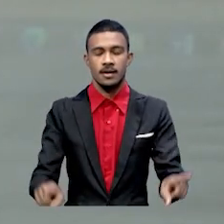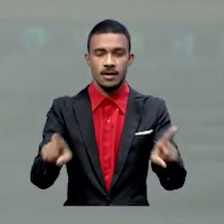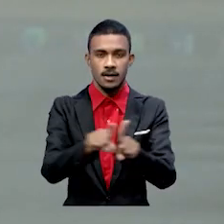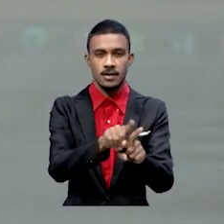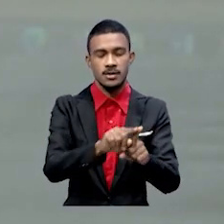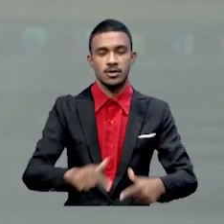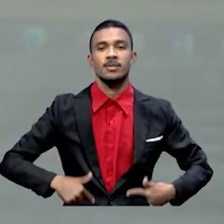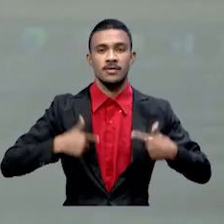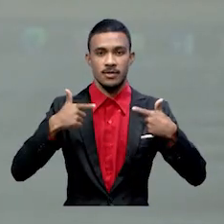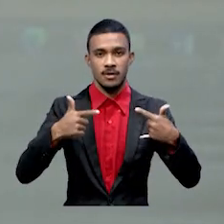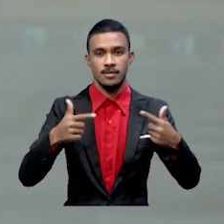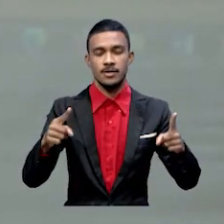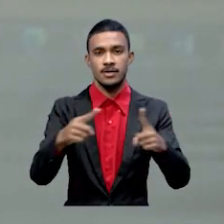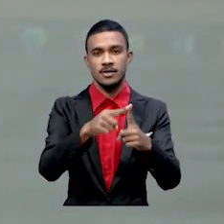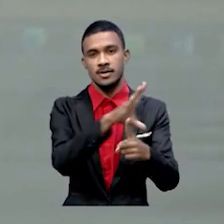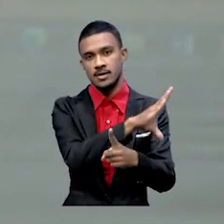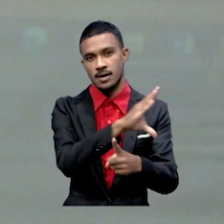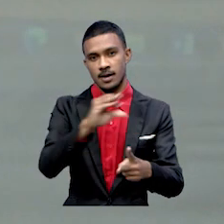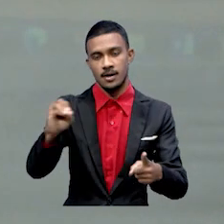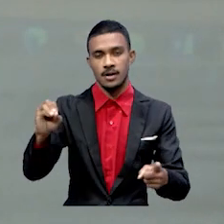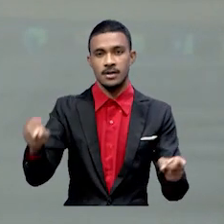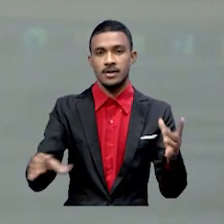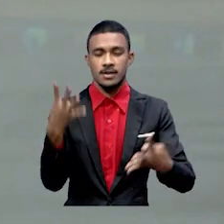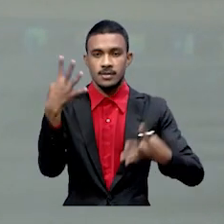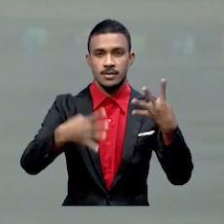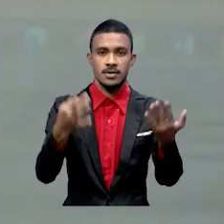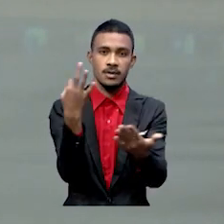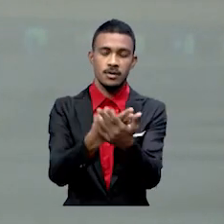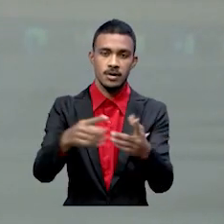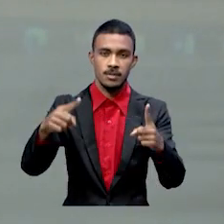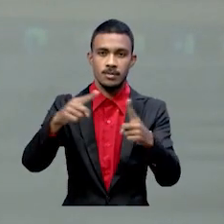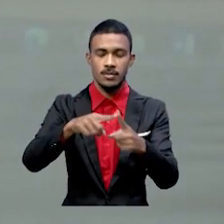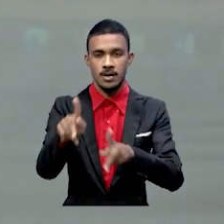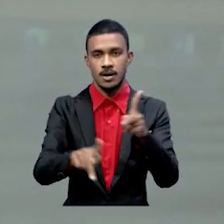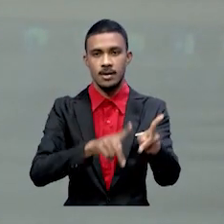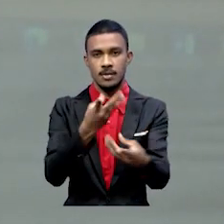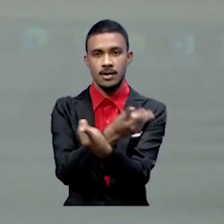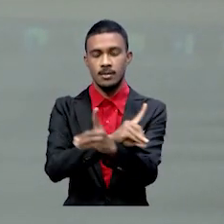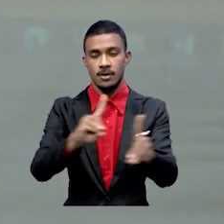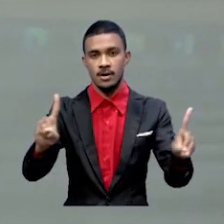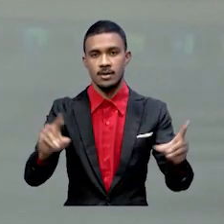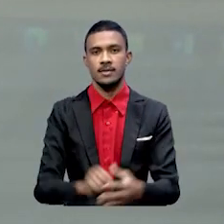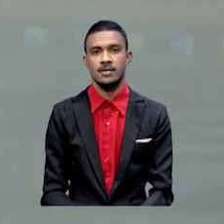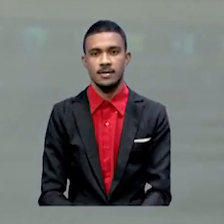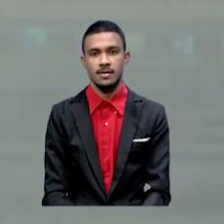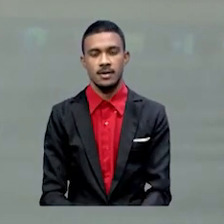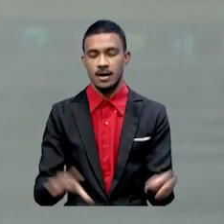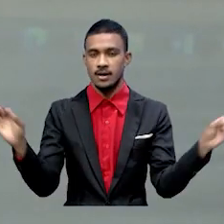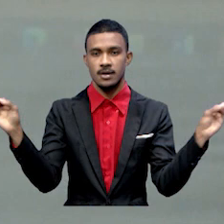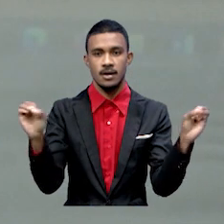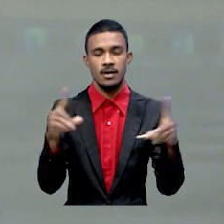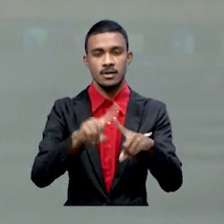sobrevivemos. E hoje somos orgulhosamente um povo livre e democrático. E nunca nos